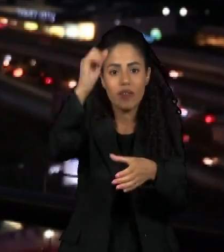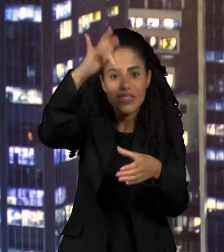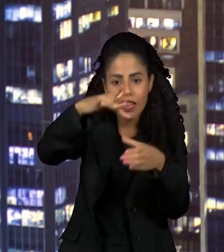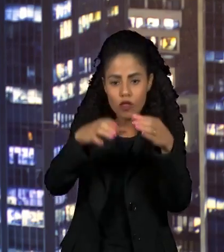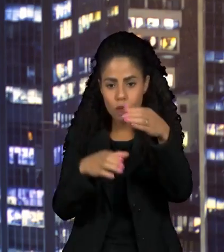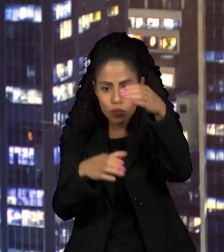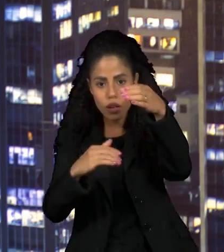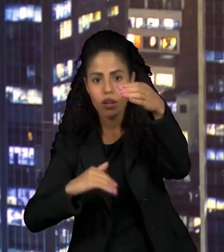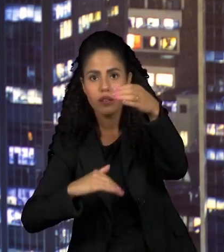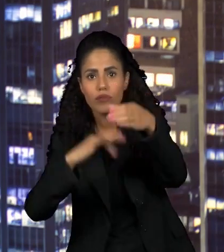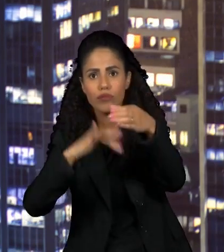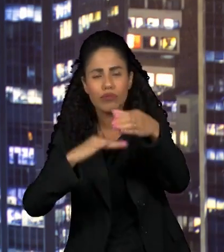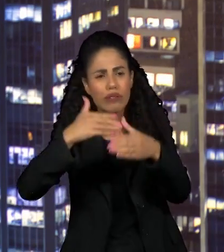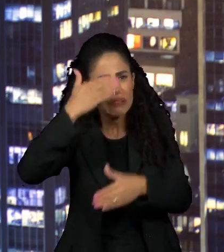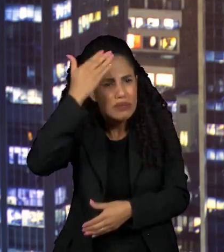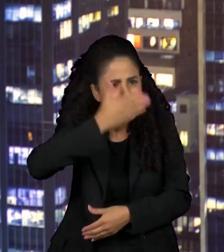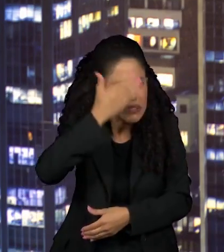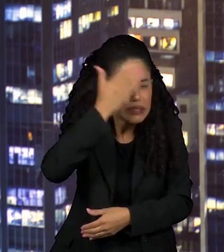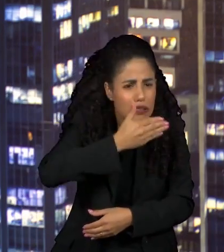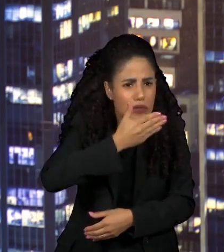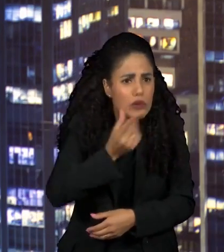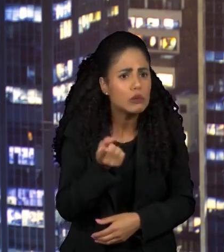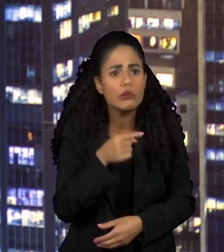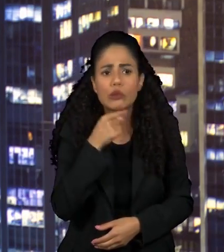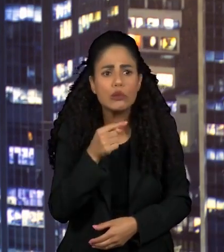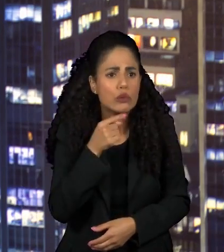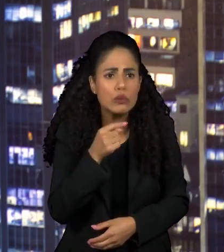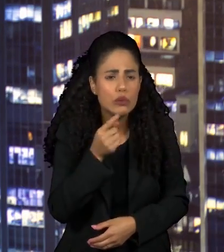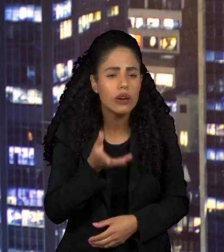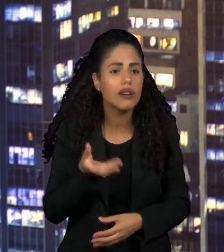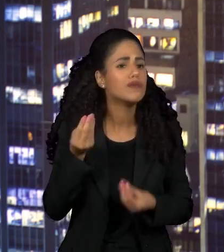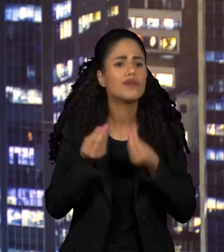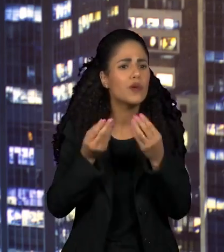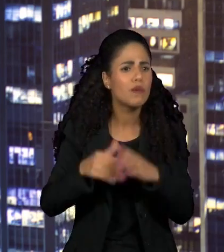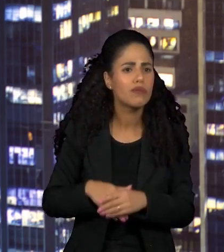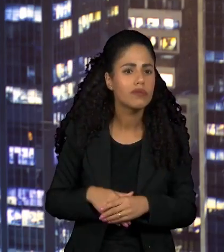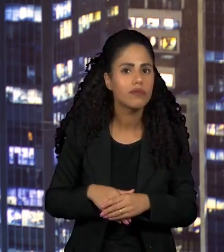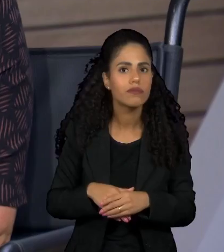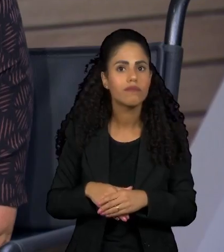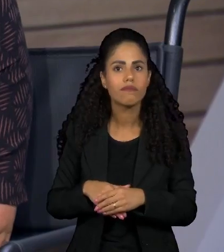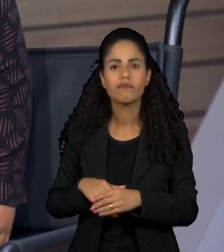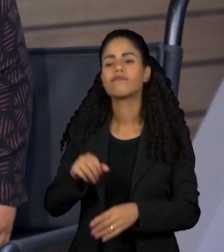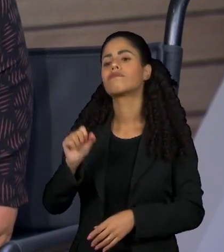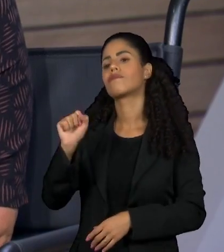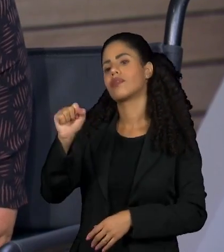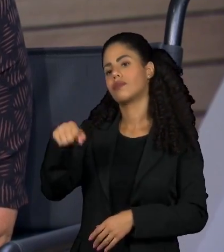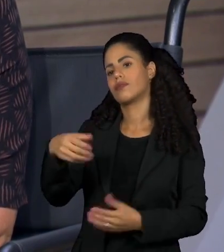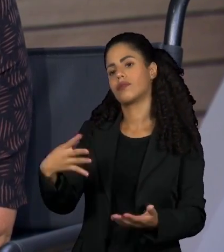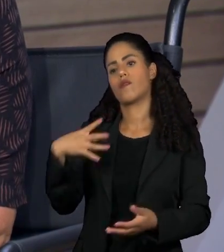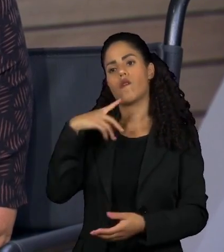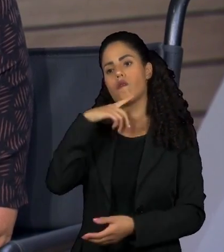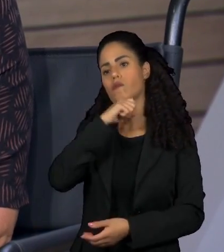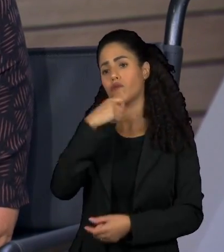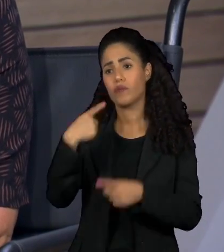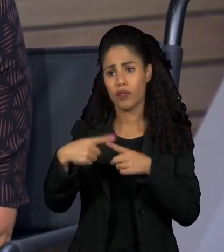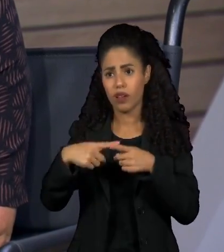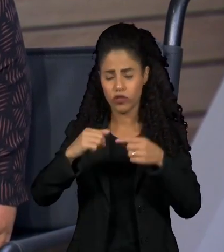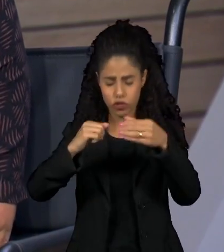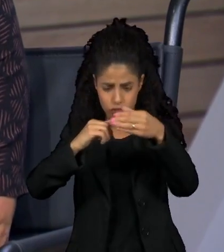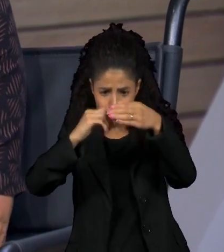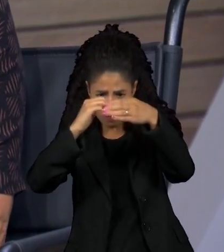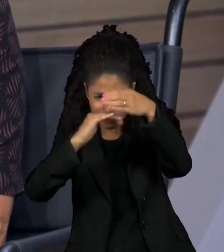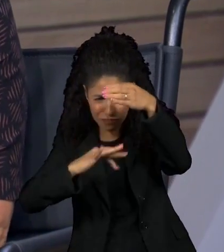outras. Invisível é mais perigoso por não termos essa consciência dele, doutora? Provavelmente, né? Porque a gente não enxerga, a gente